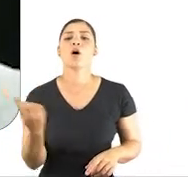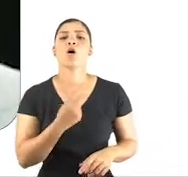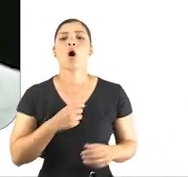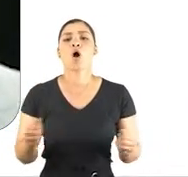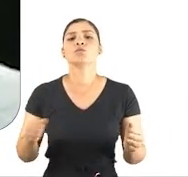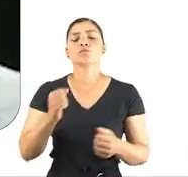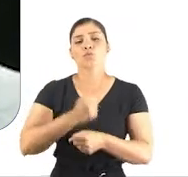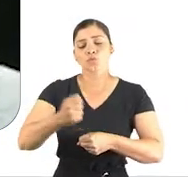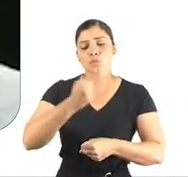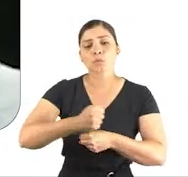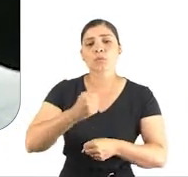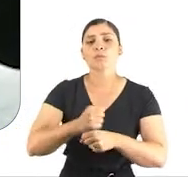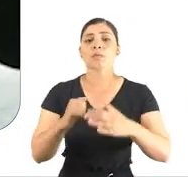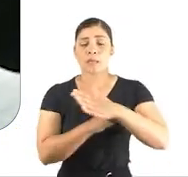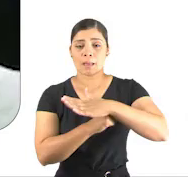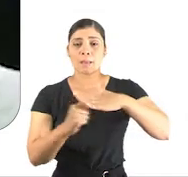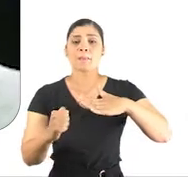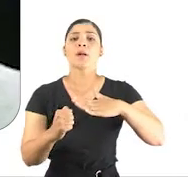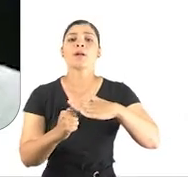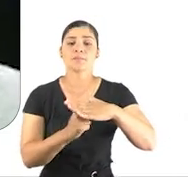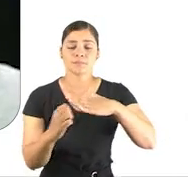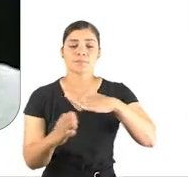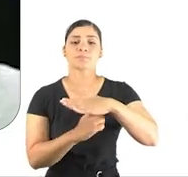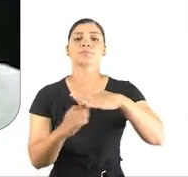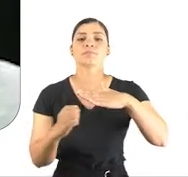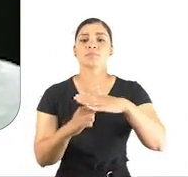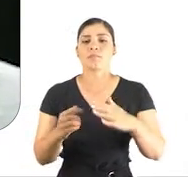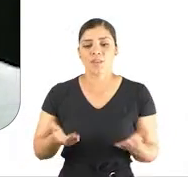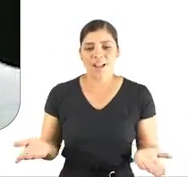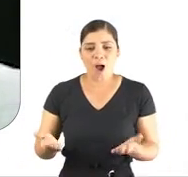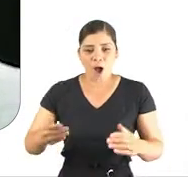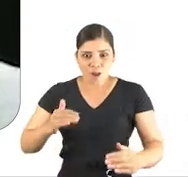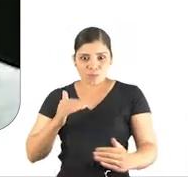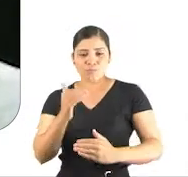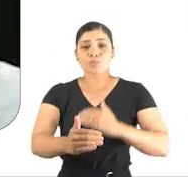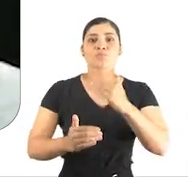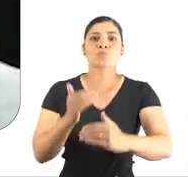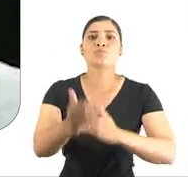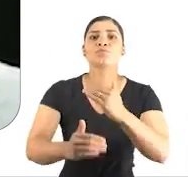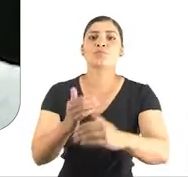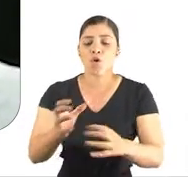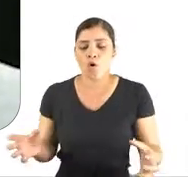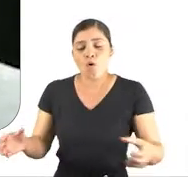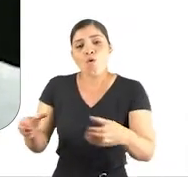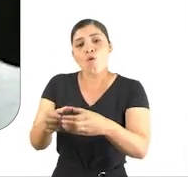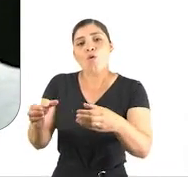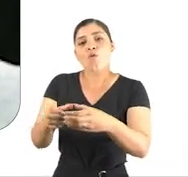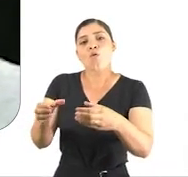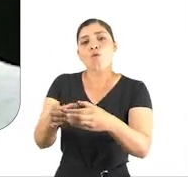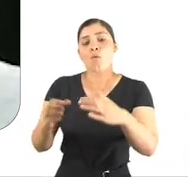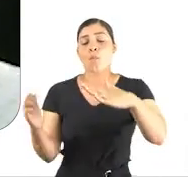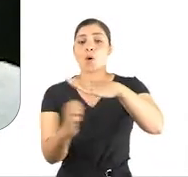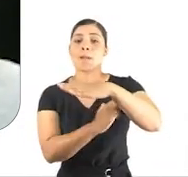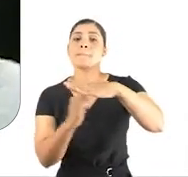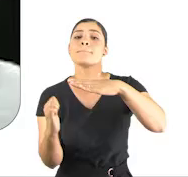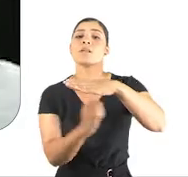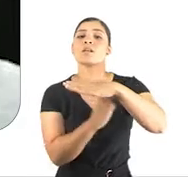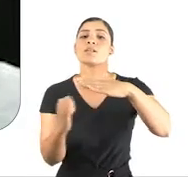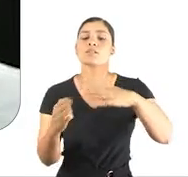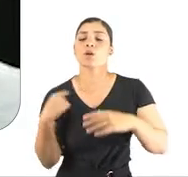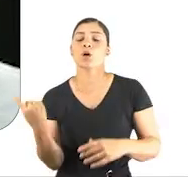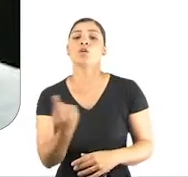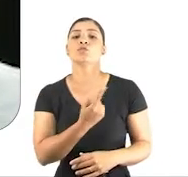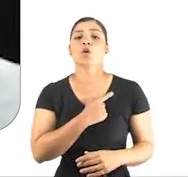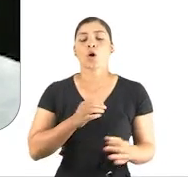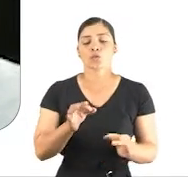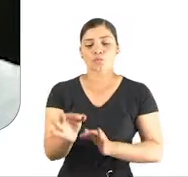com essa vontade de realmente impactar o mercado, impactar socioeconomicamente um grupo, uma entidade, empresas, e nisso a gente criou